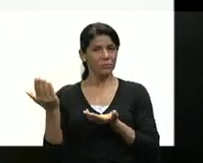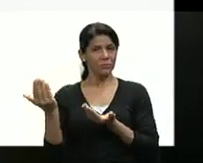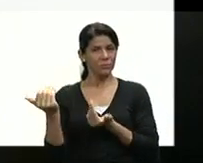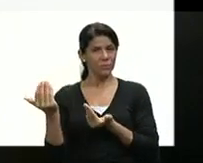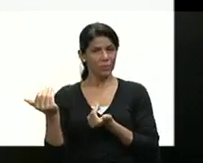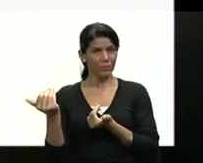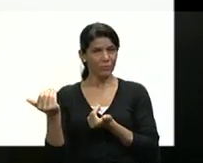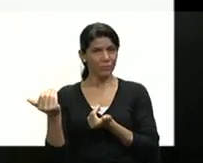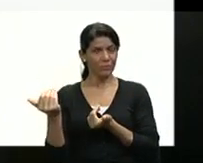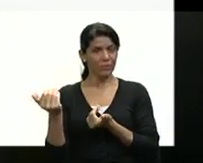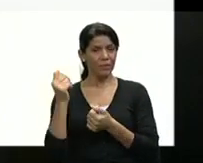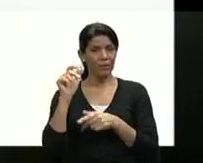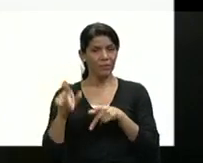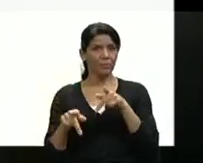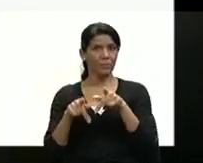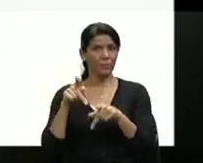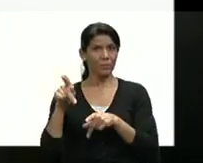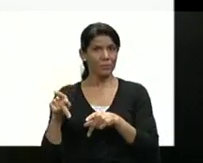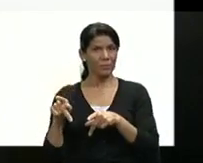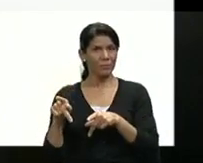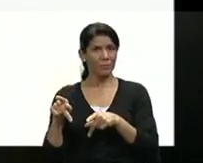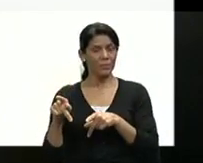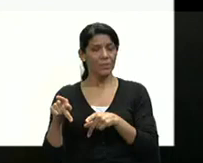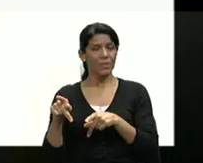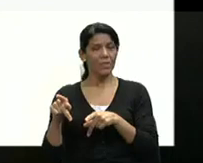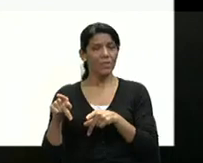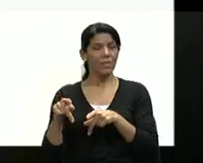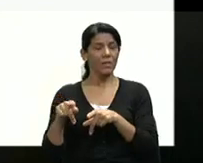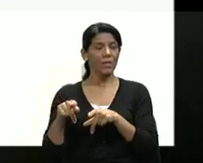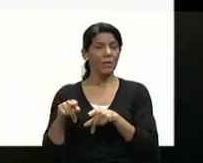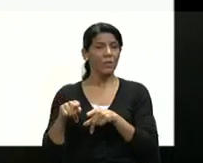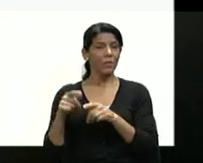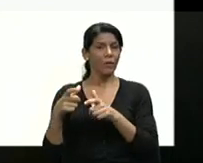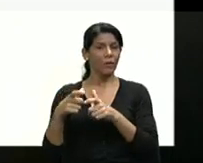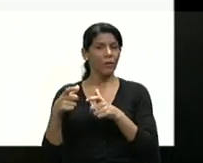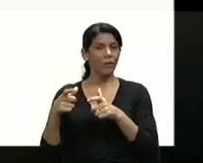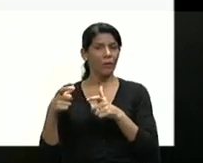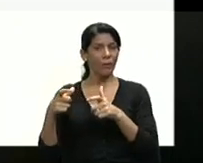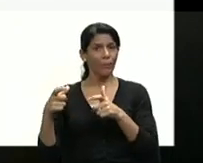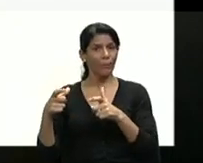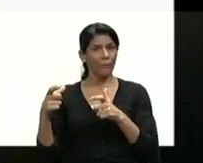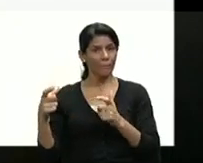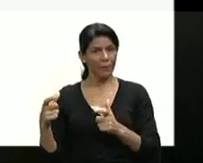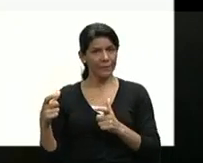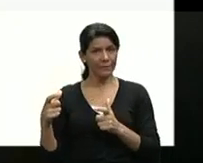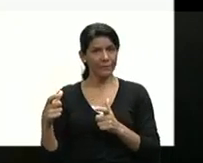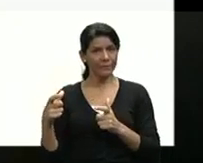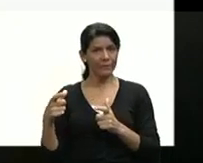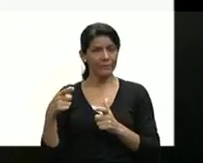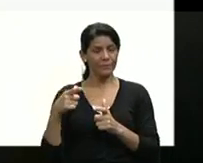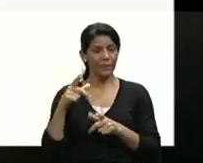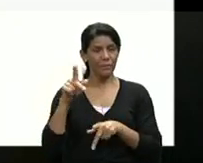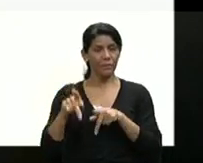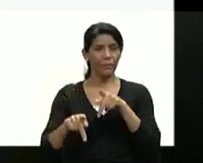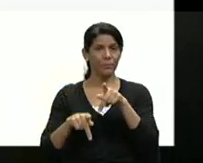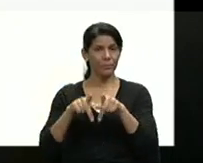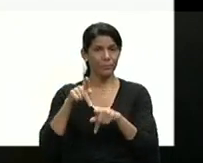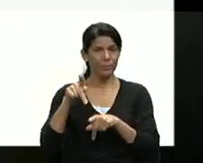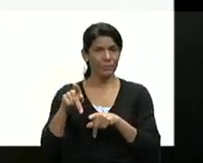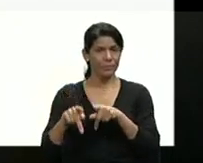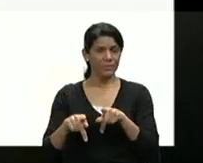jovens na população, com um leve aumento da